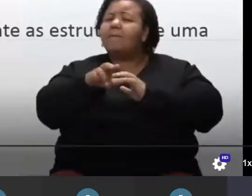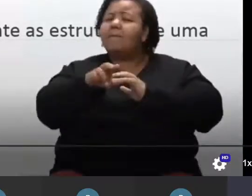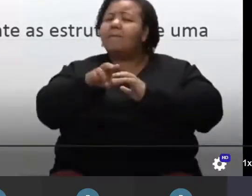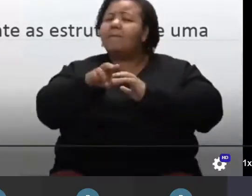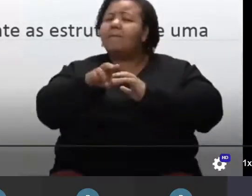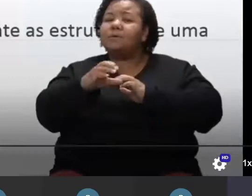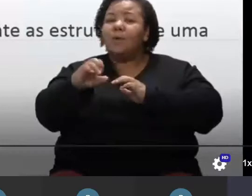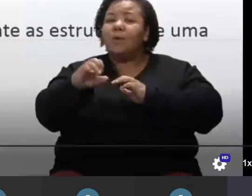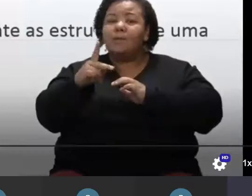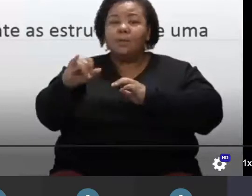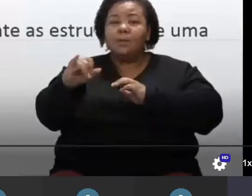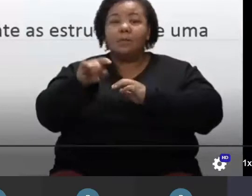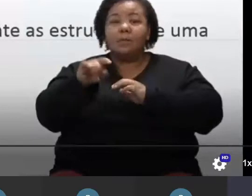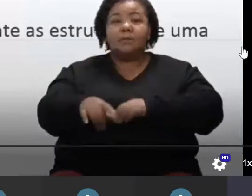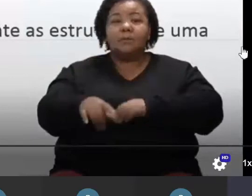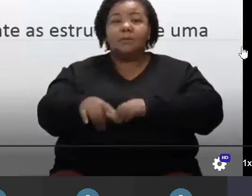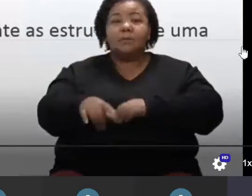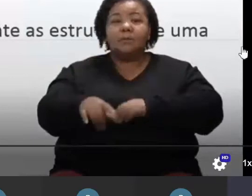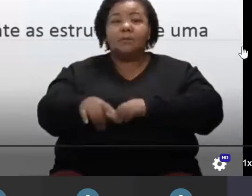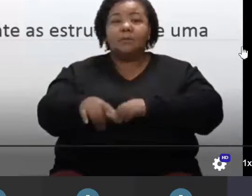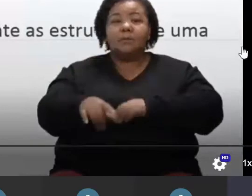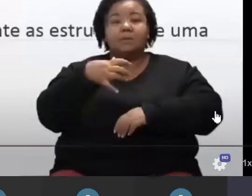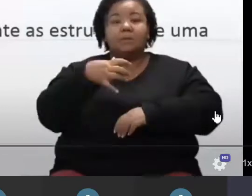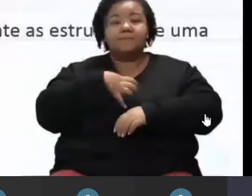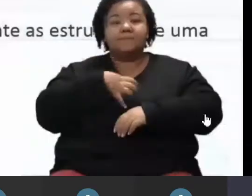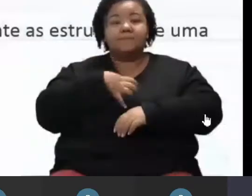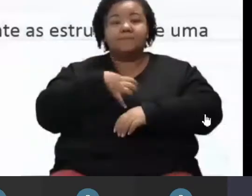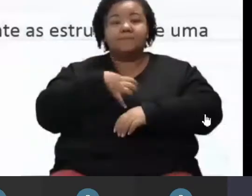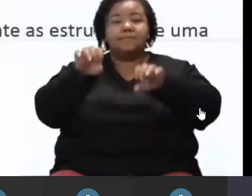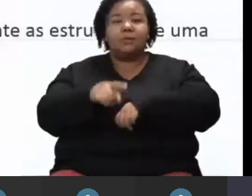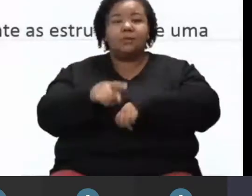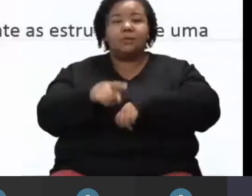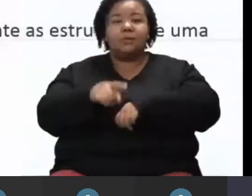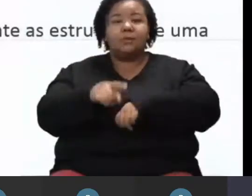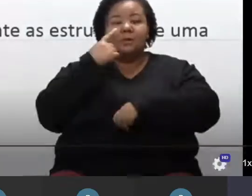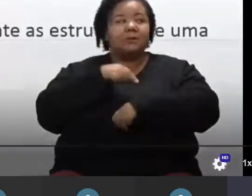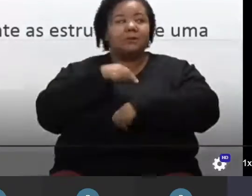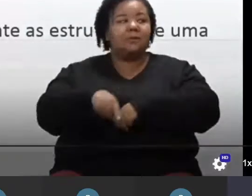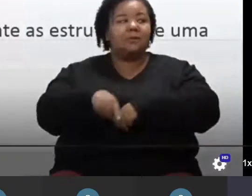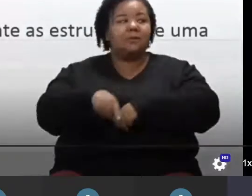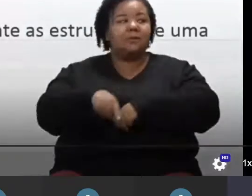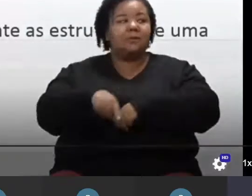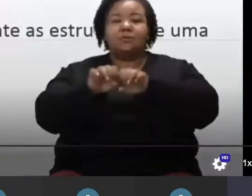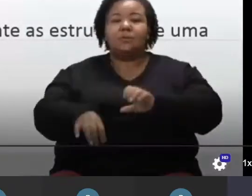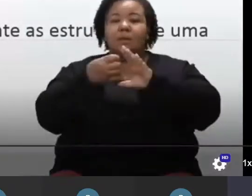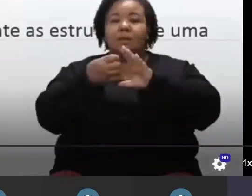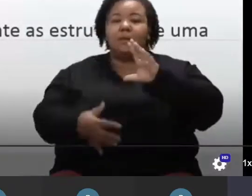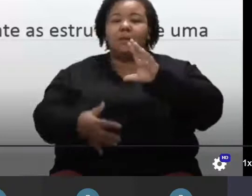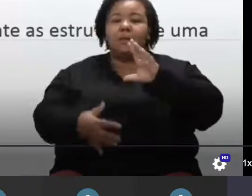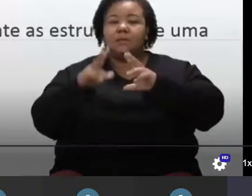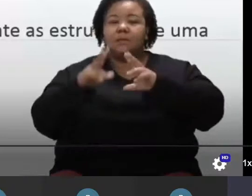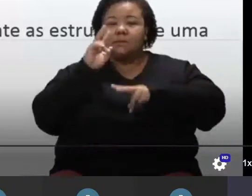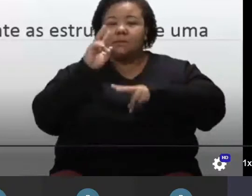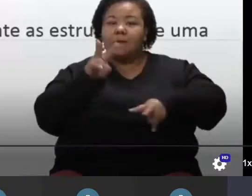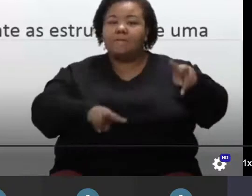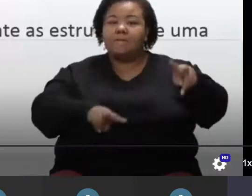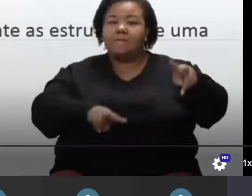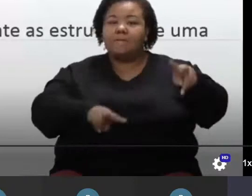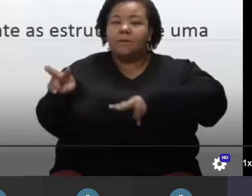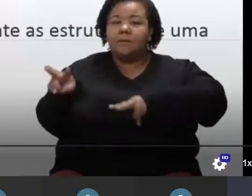aquelas estruturas, a forma ali da célula fúngica. Então, você vai ver as estruturas, as características visuais,